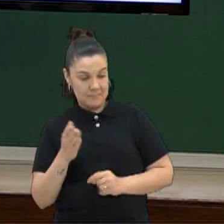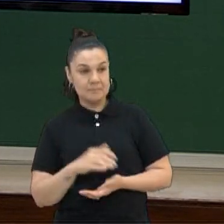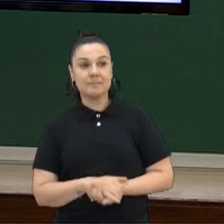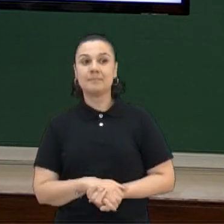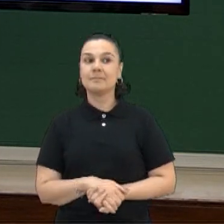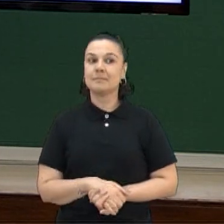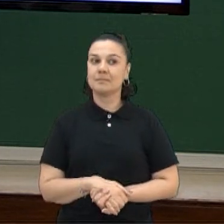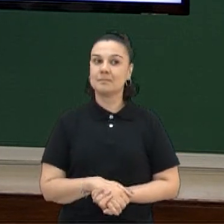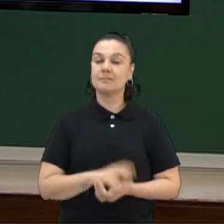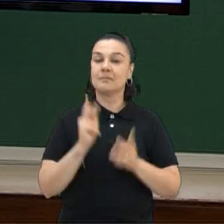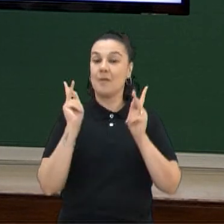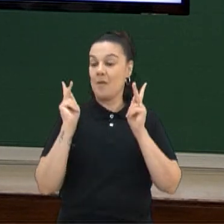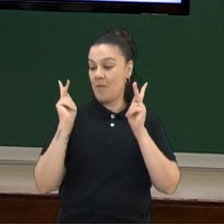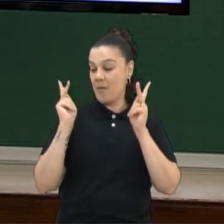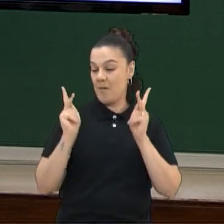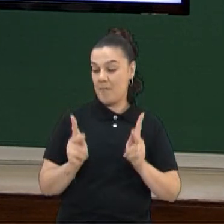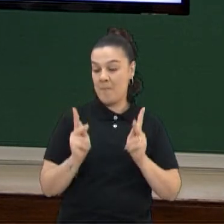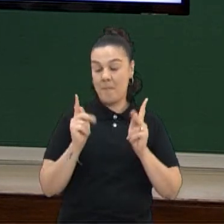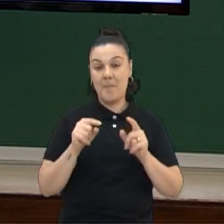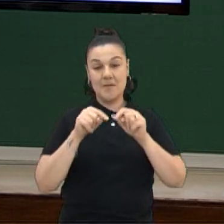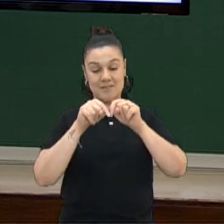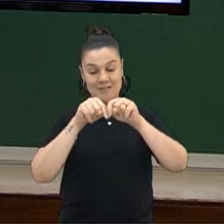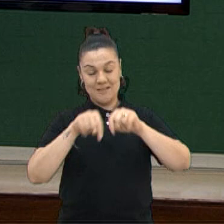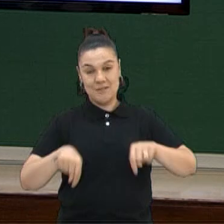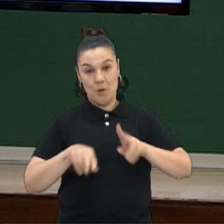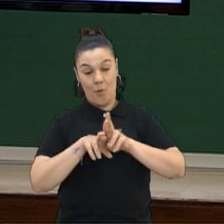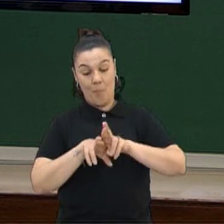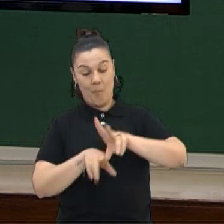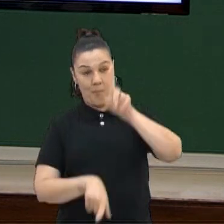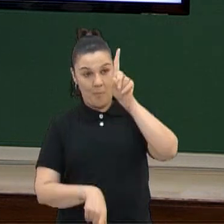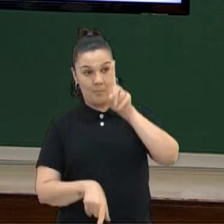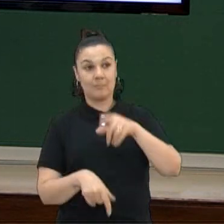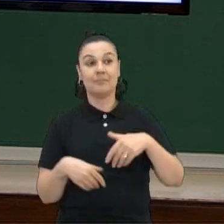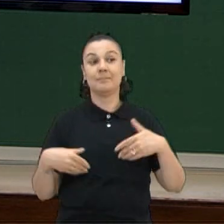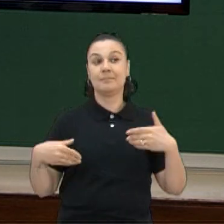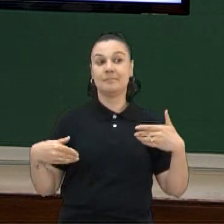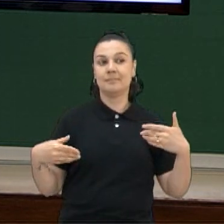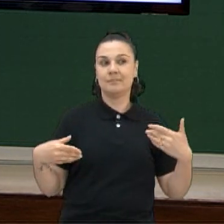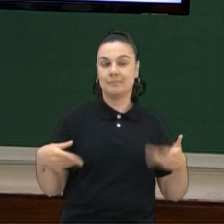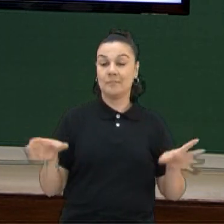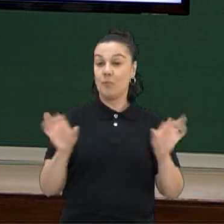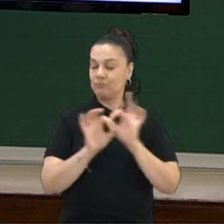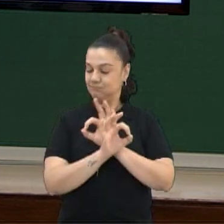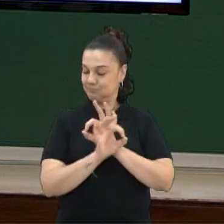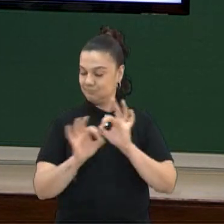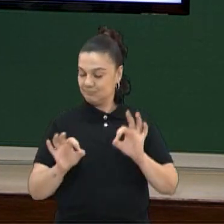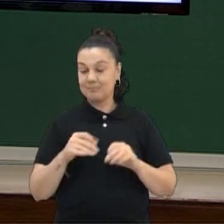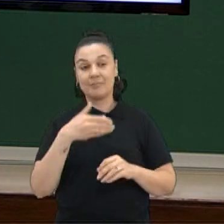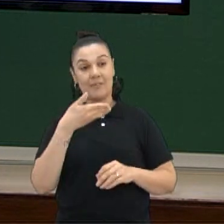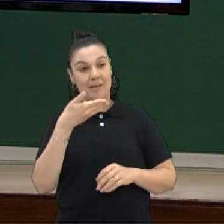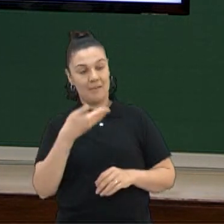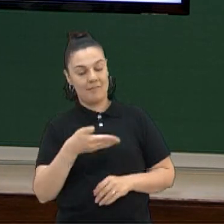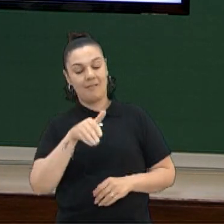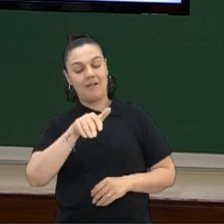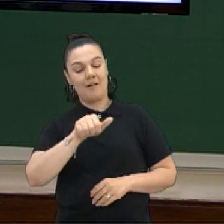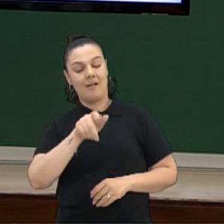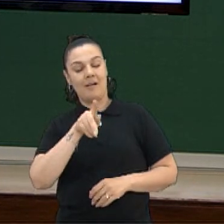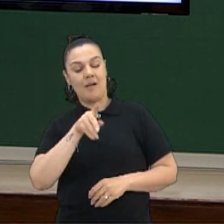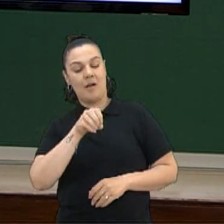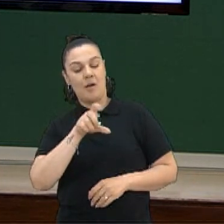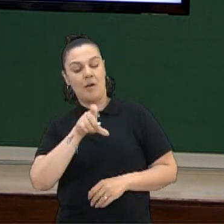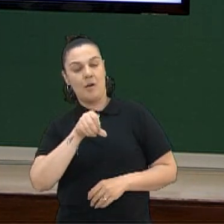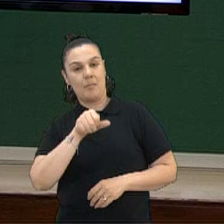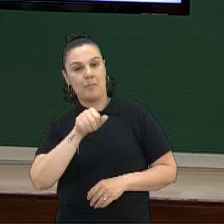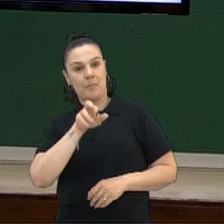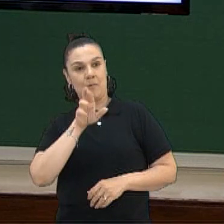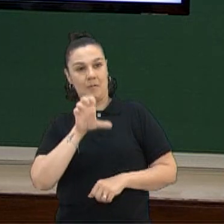cima. Mesma direção, porém em sentidos opostos, eles vão se anular. Essa molécula se torna